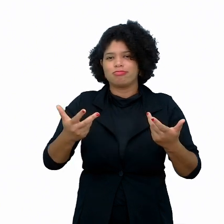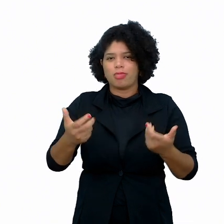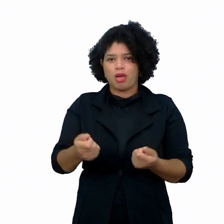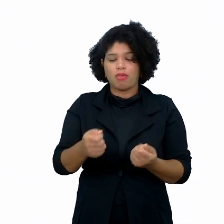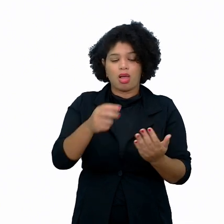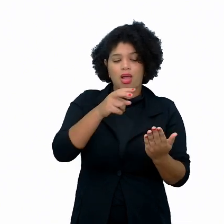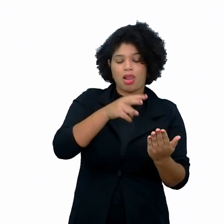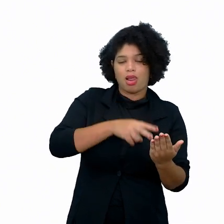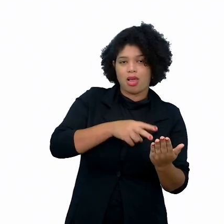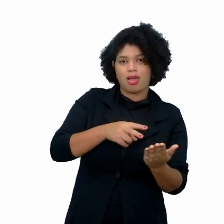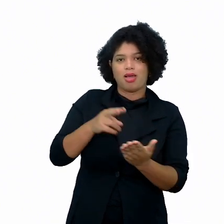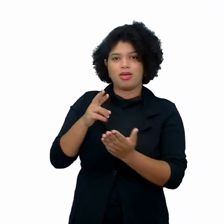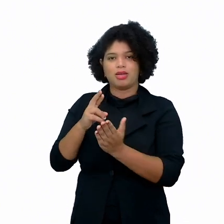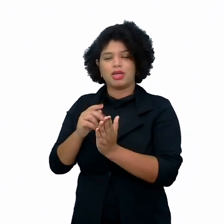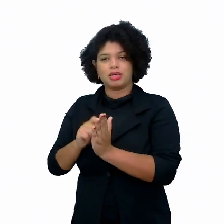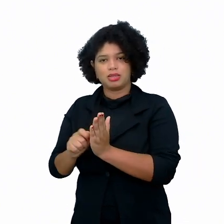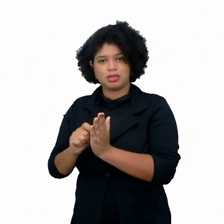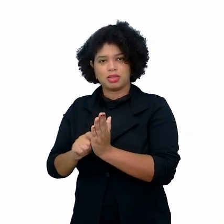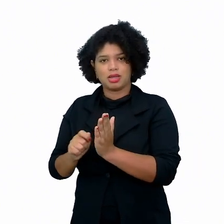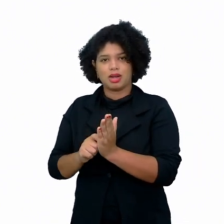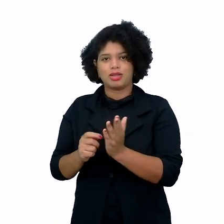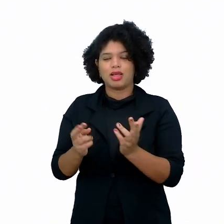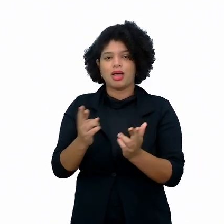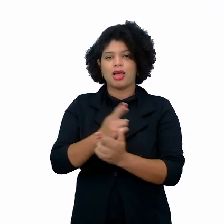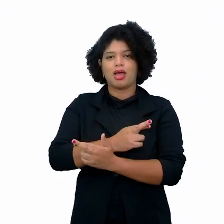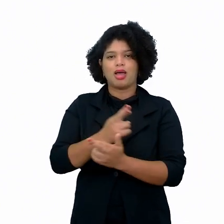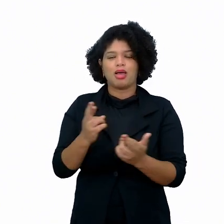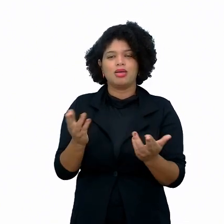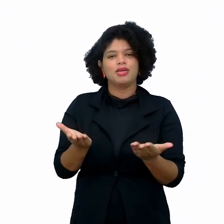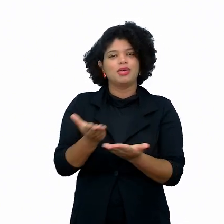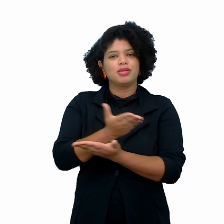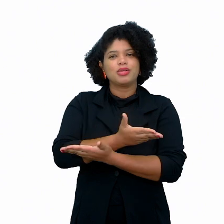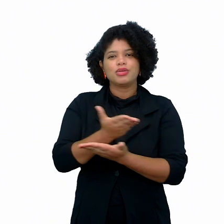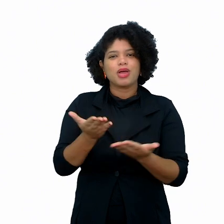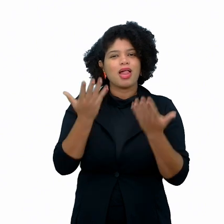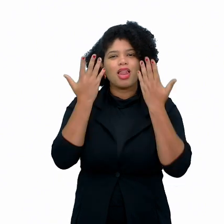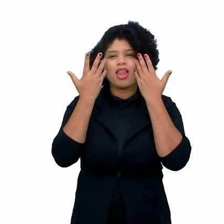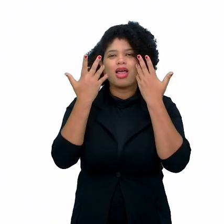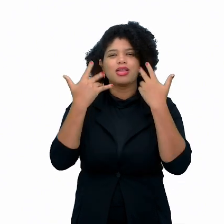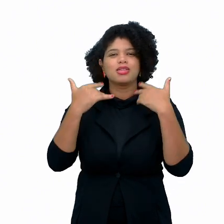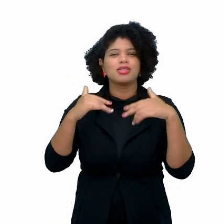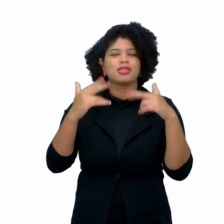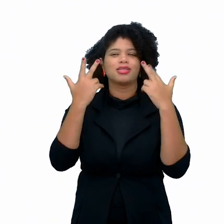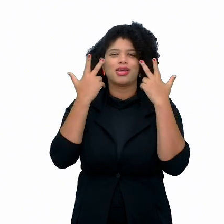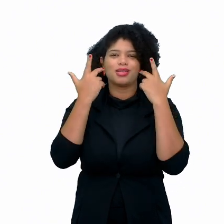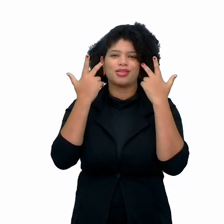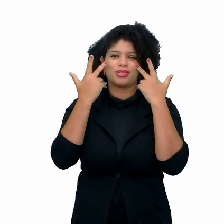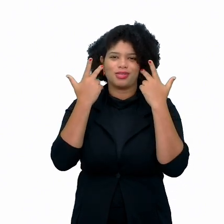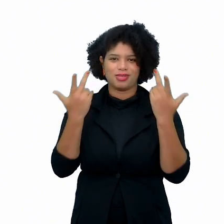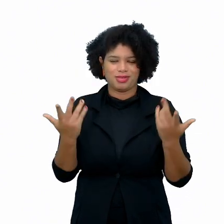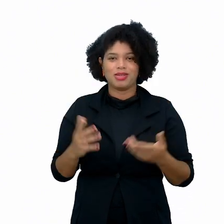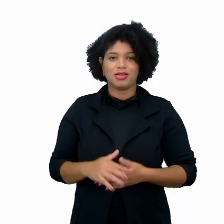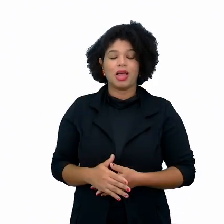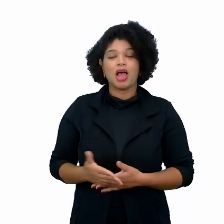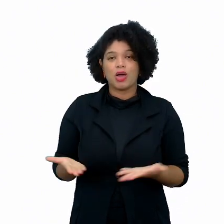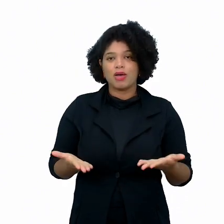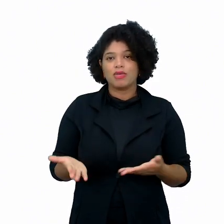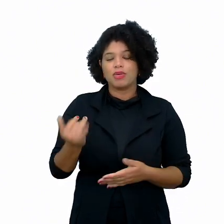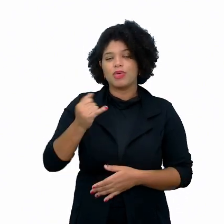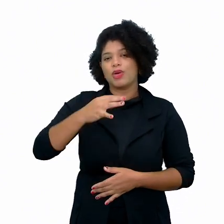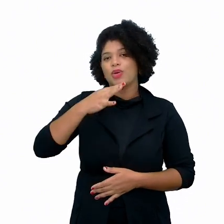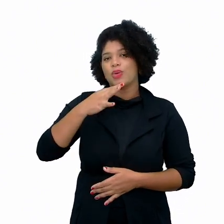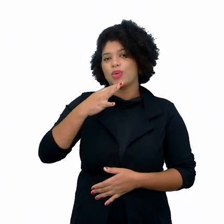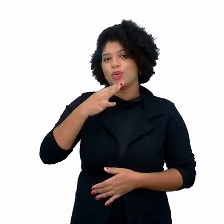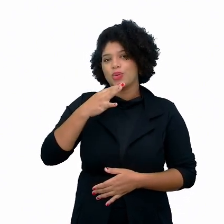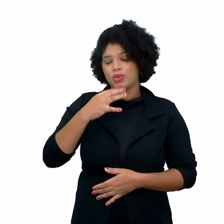convocadas concomitantemente, de forma muito natural. Então, vamos conhecer agora